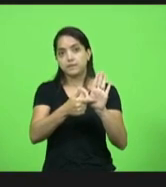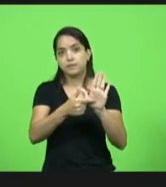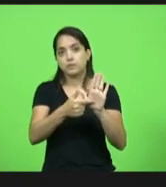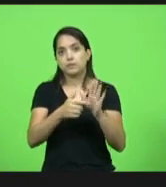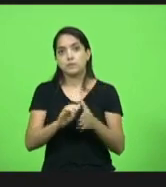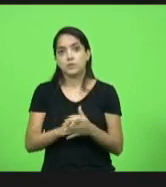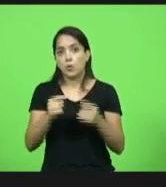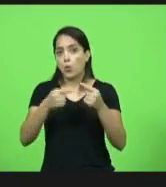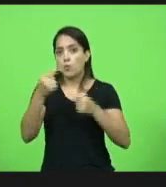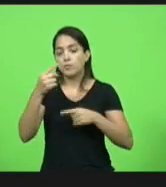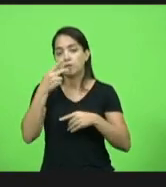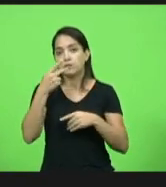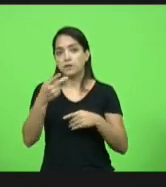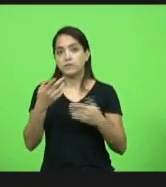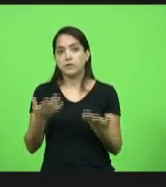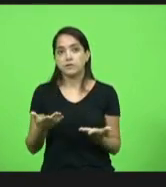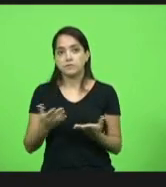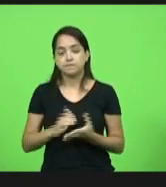falando. Me perdoa.